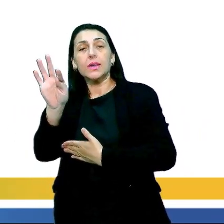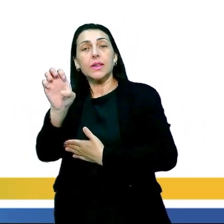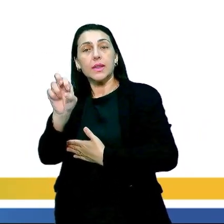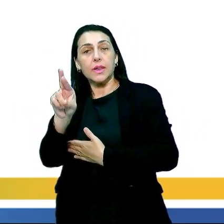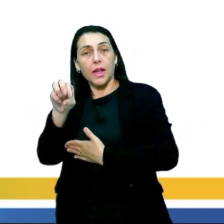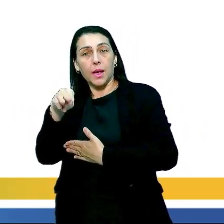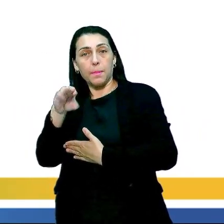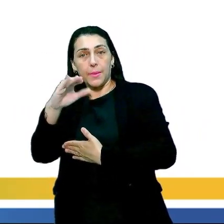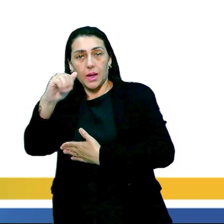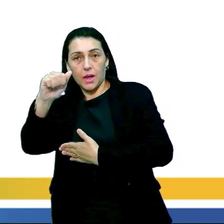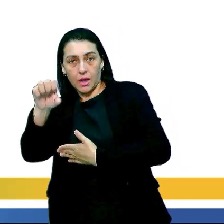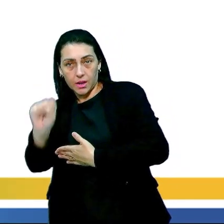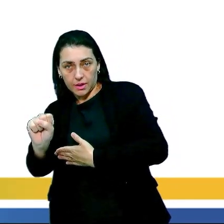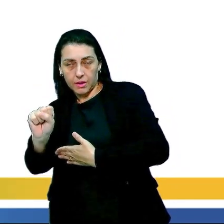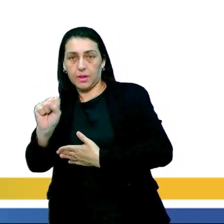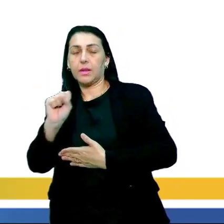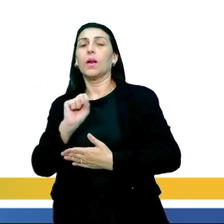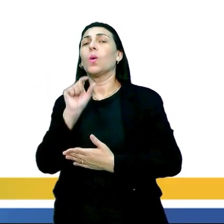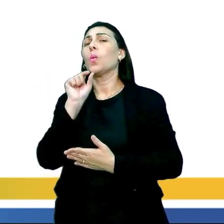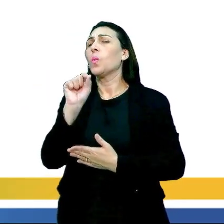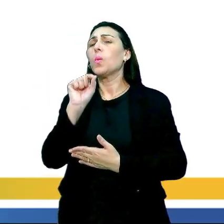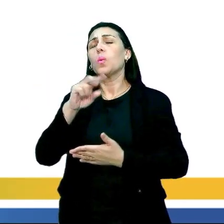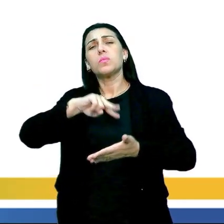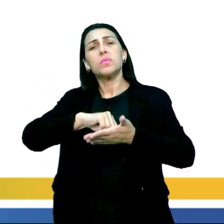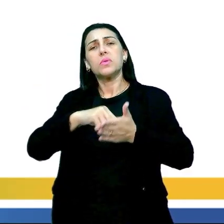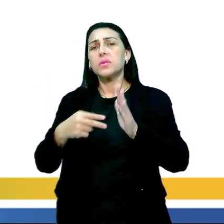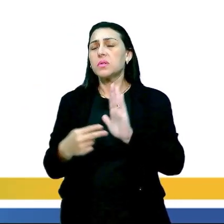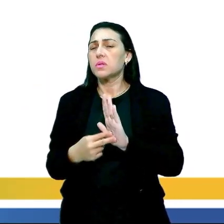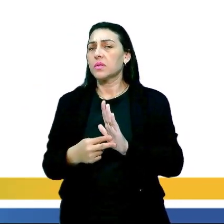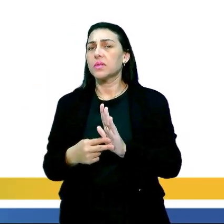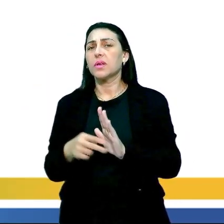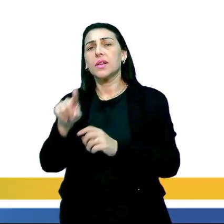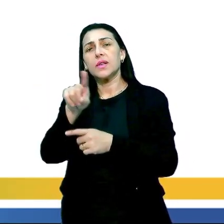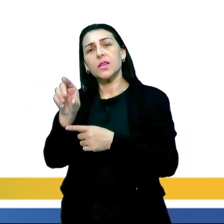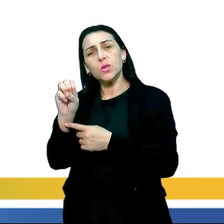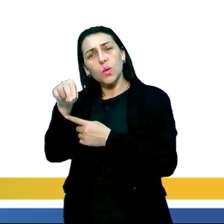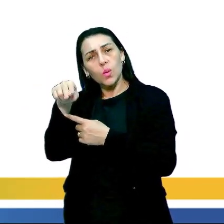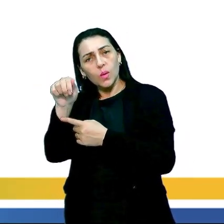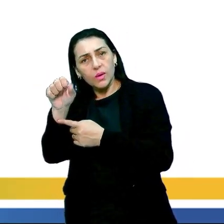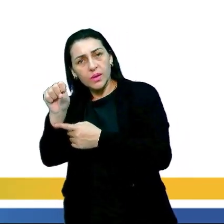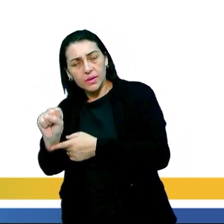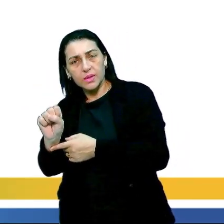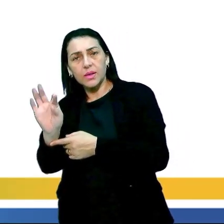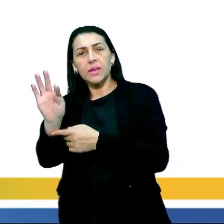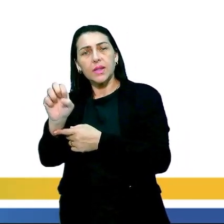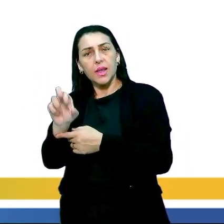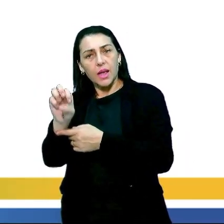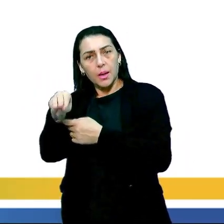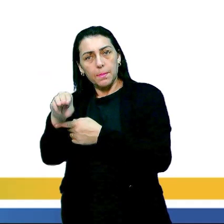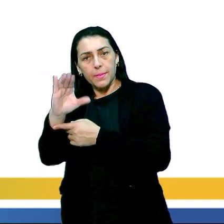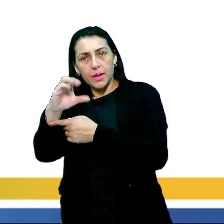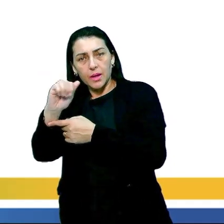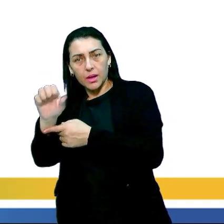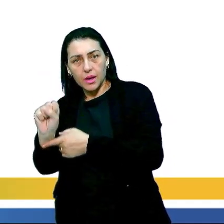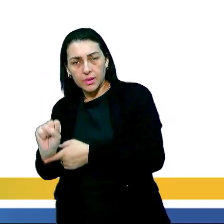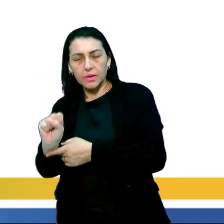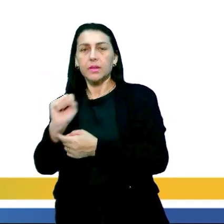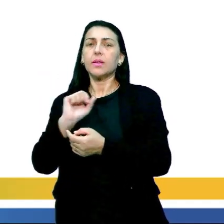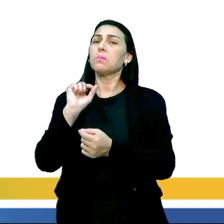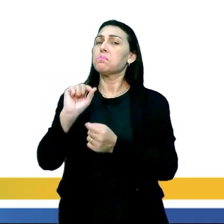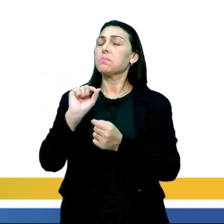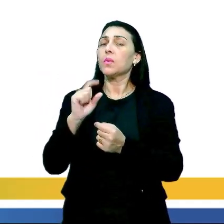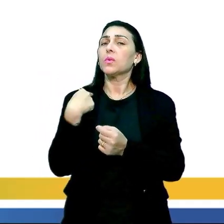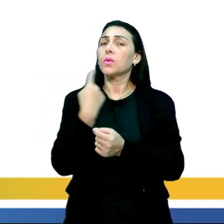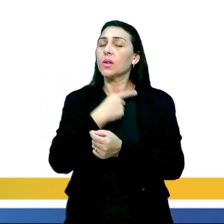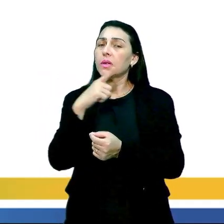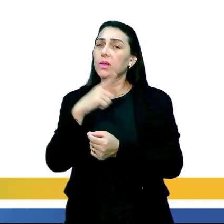de iluminação da Terra. O que seriam essas zonas térmicas? É justamente quando